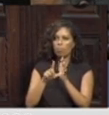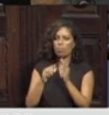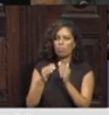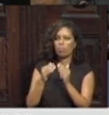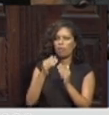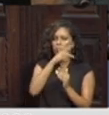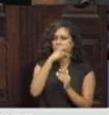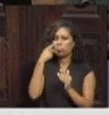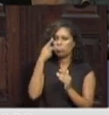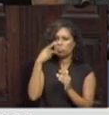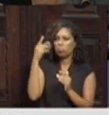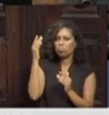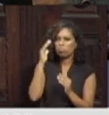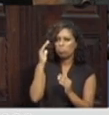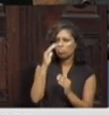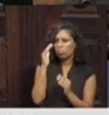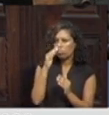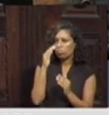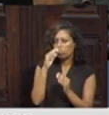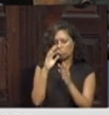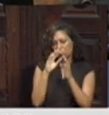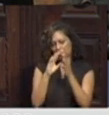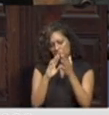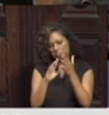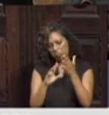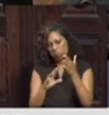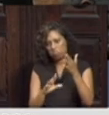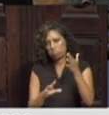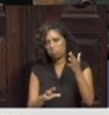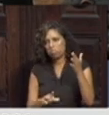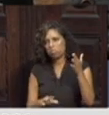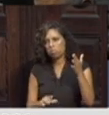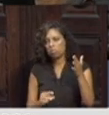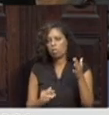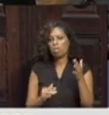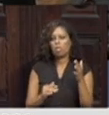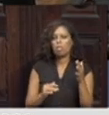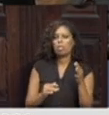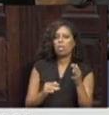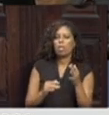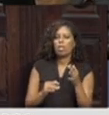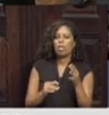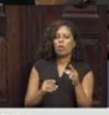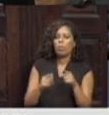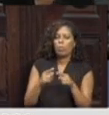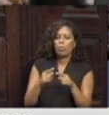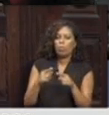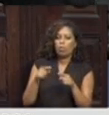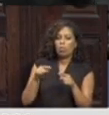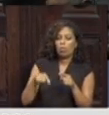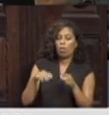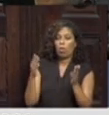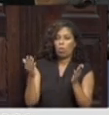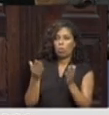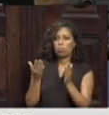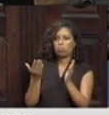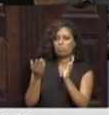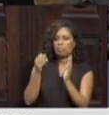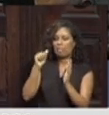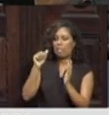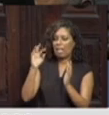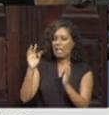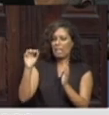Constituição, Justiça, Defesa do Meio Ambiente, Obras Públicas e Orçamento, Finanças e Fiscalização Financeira. Para emitir parecer pela Comissão de Constituição